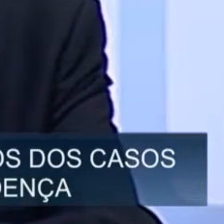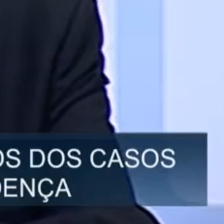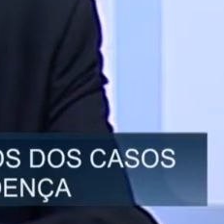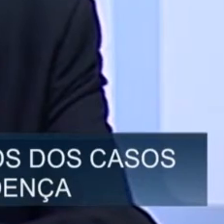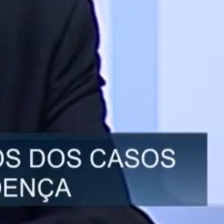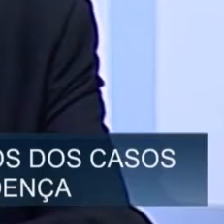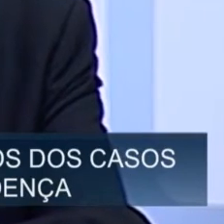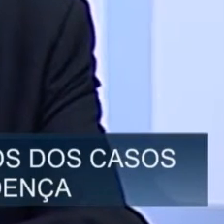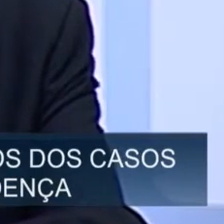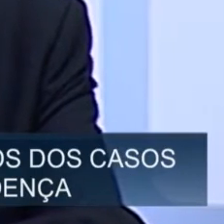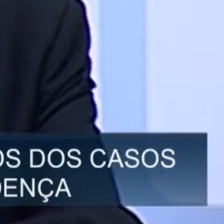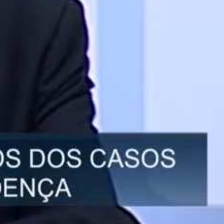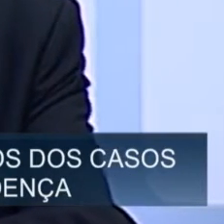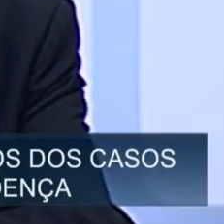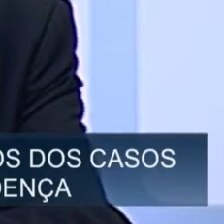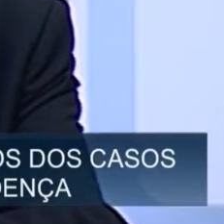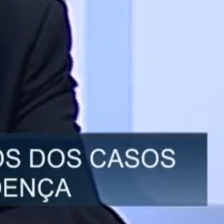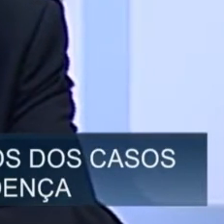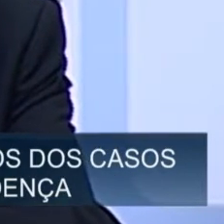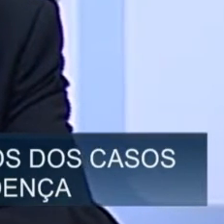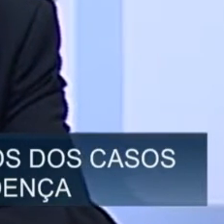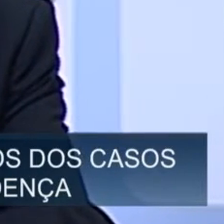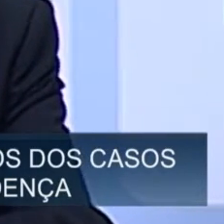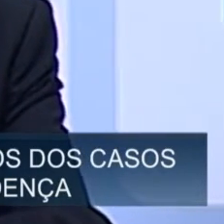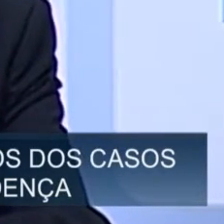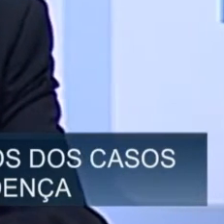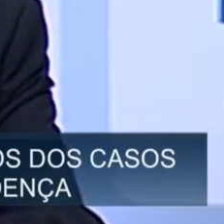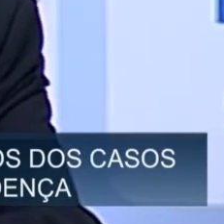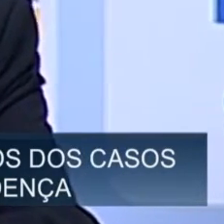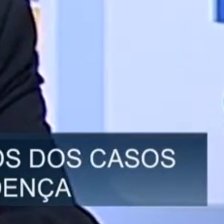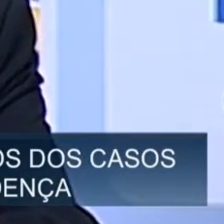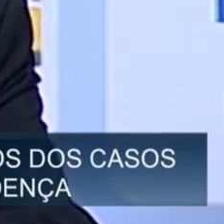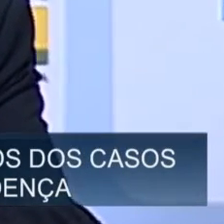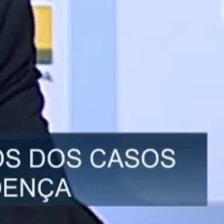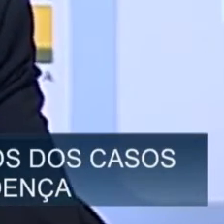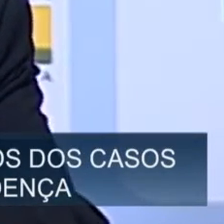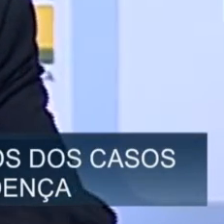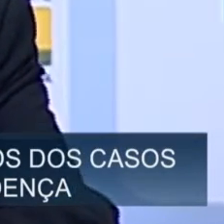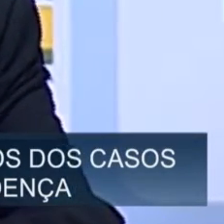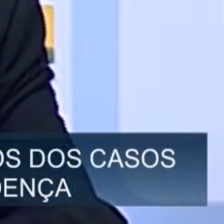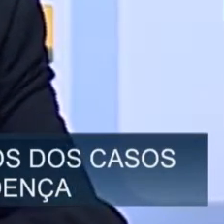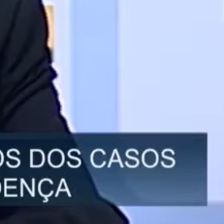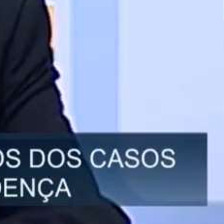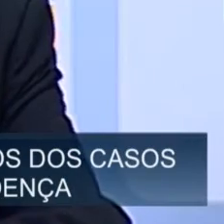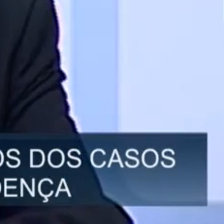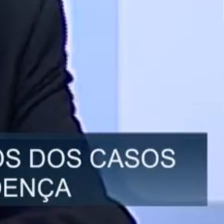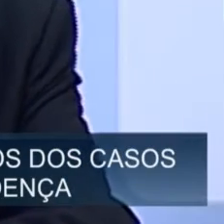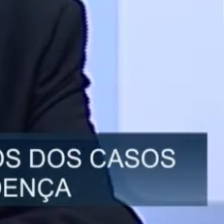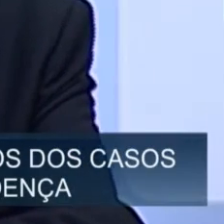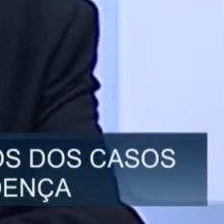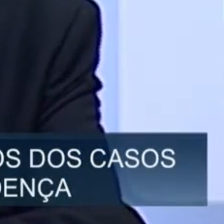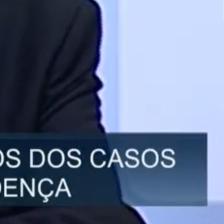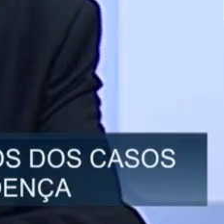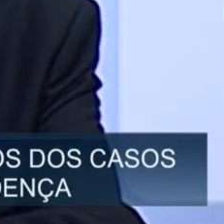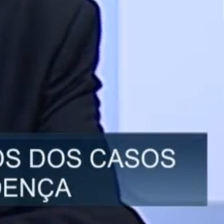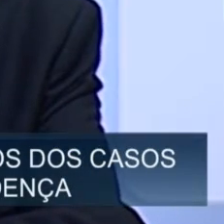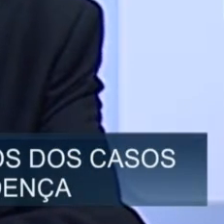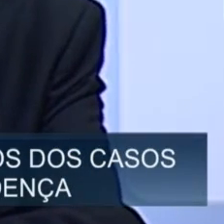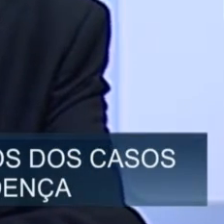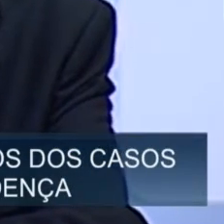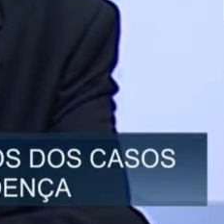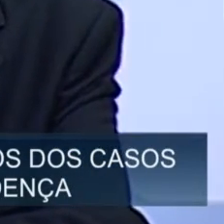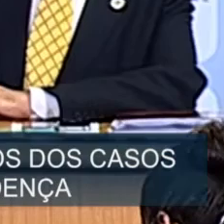municípios, e podermos assim dar a sequência às respostas das perguntas de todos